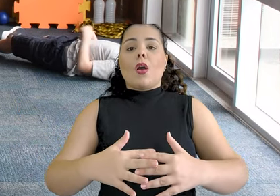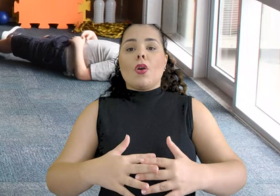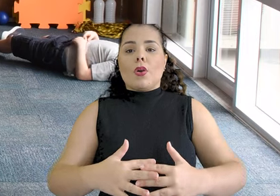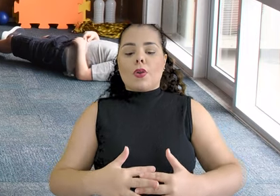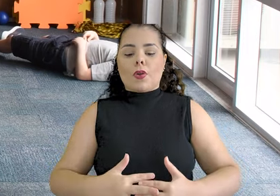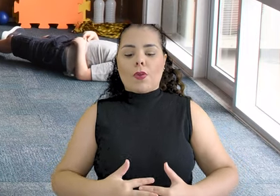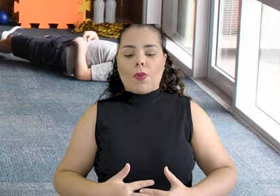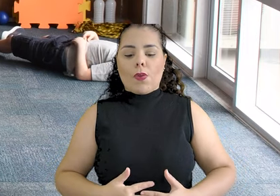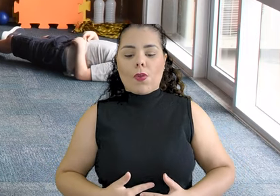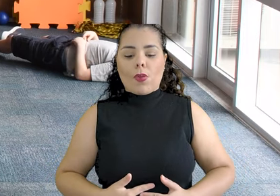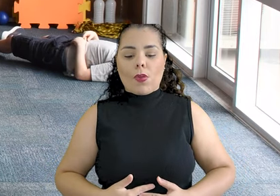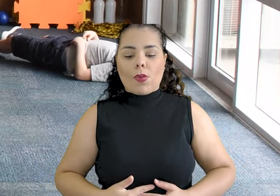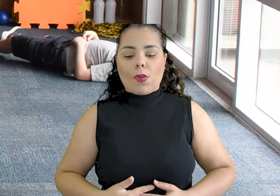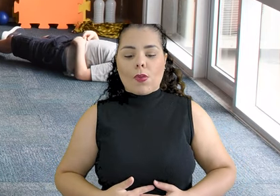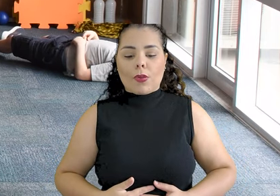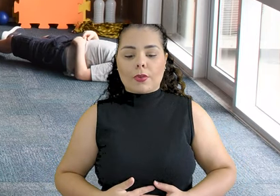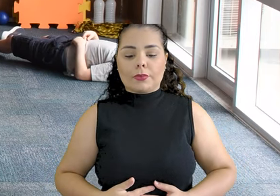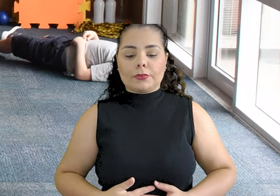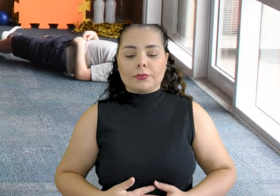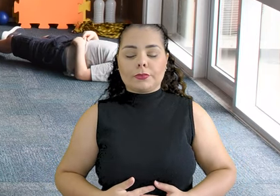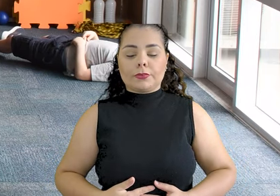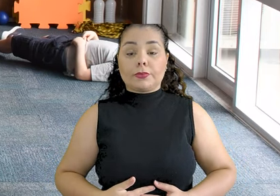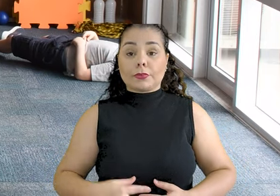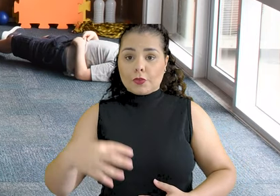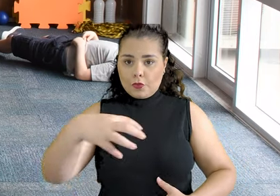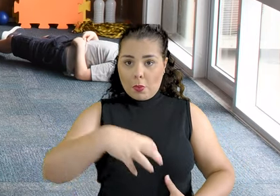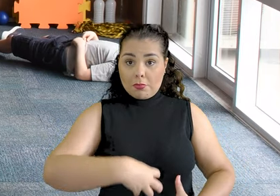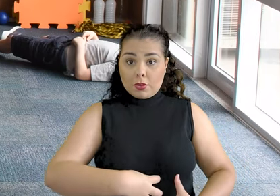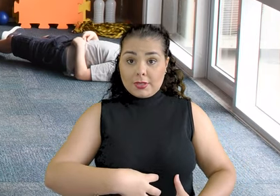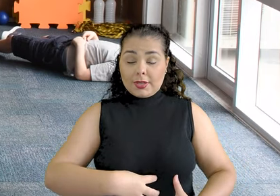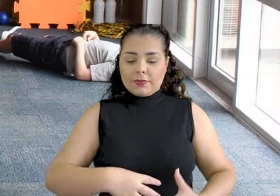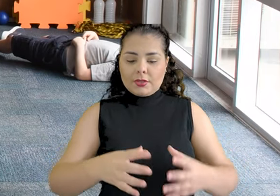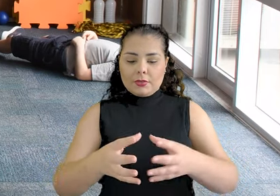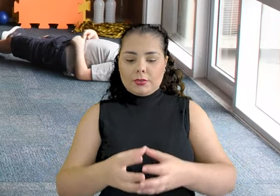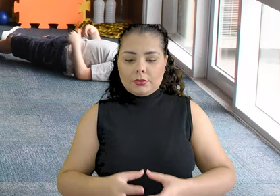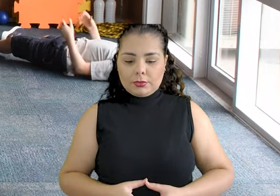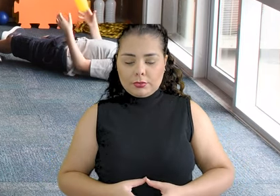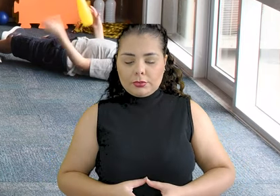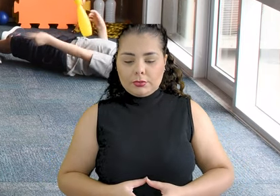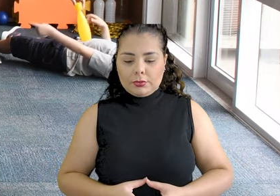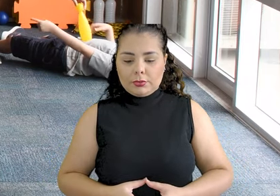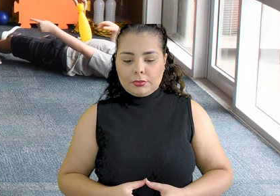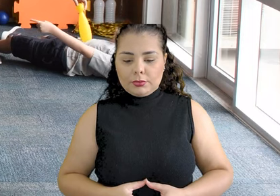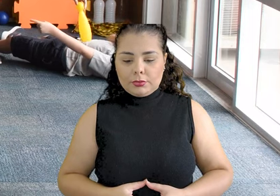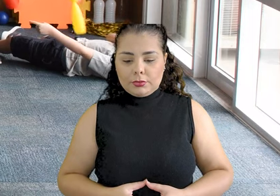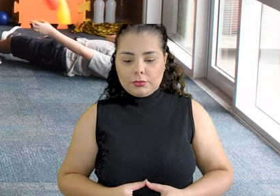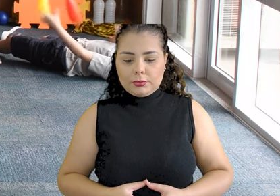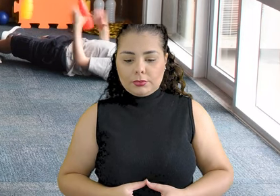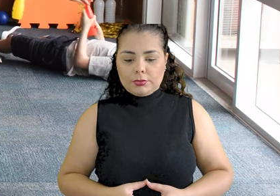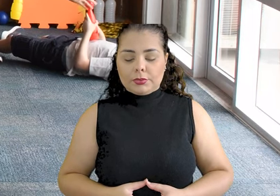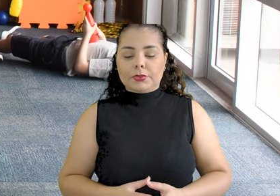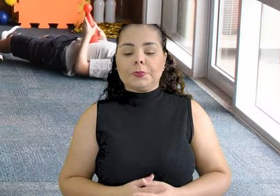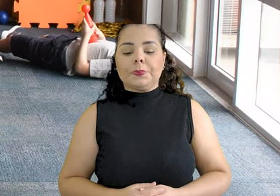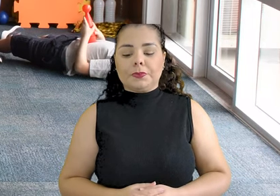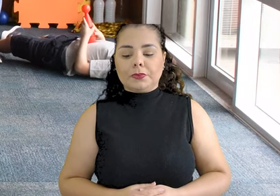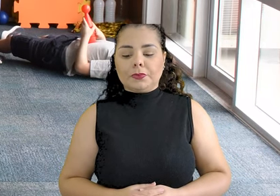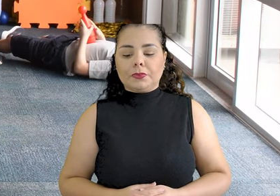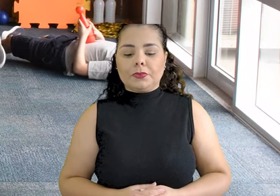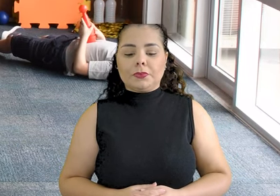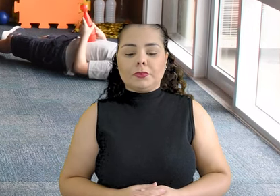Eu vou colocar, ó. Pode segurar o seu pininho na barriga.